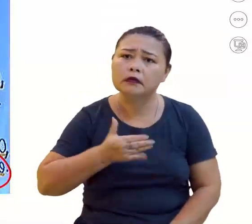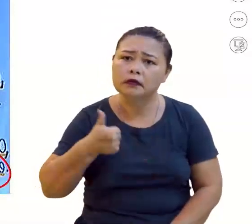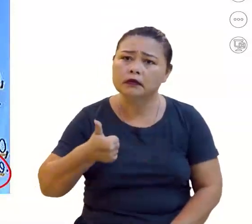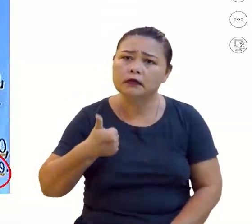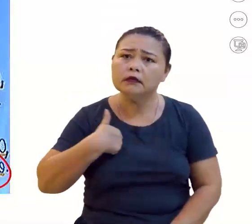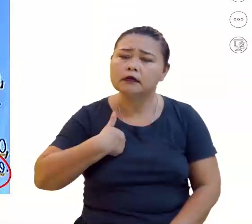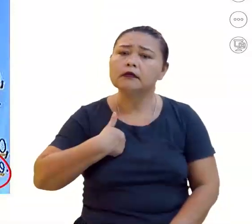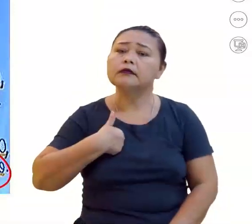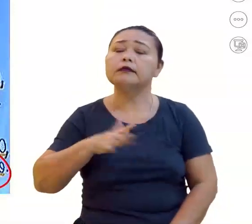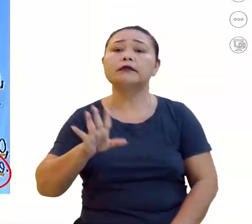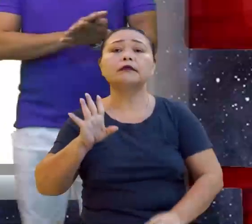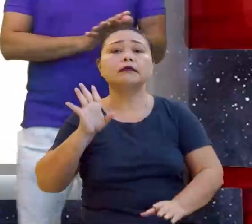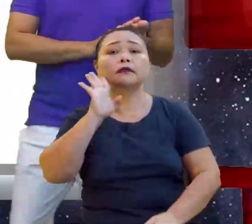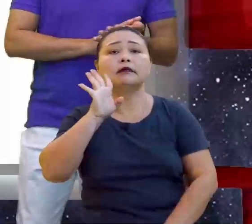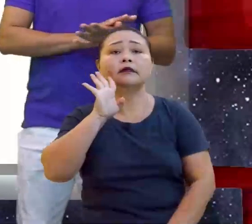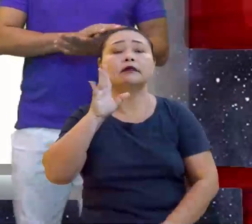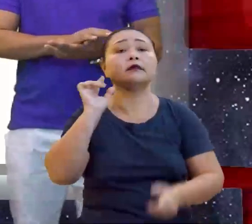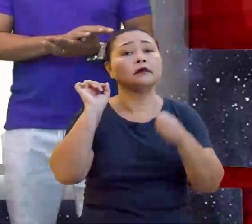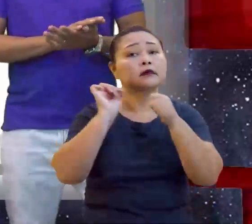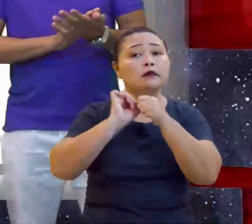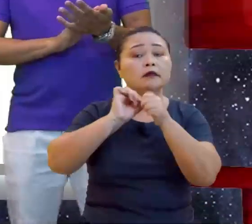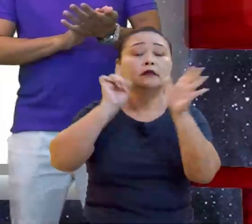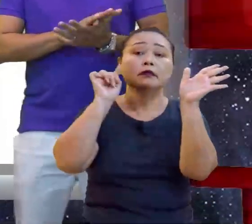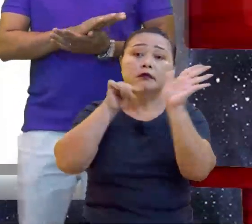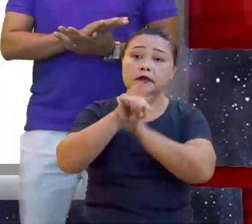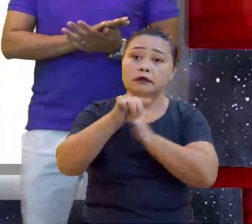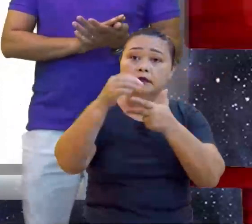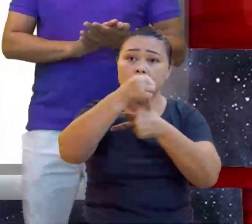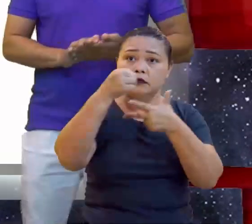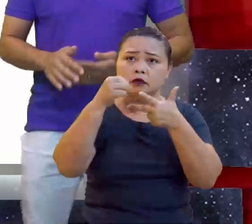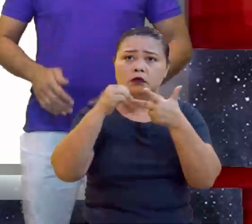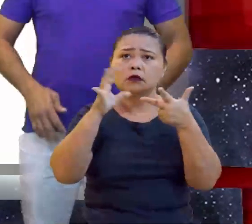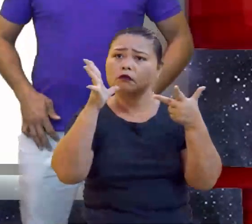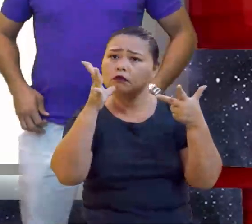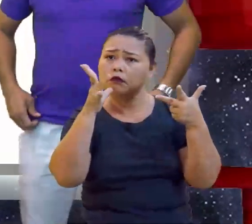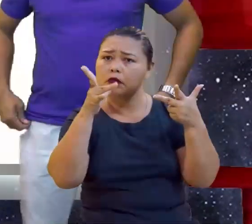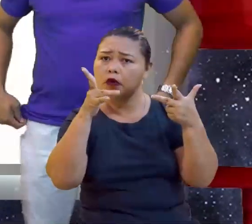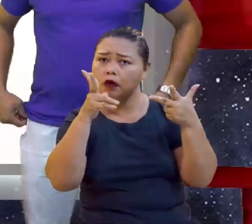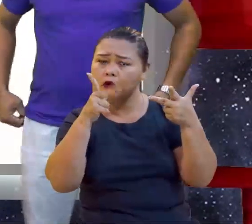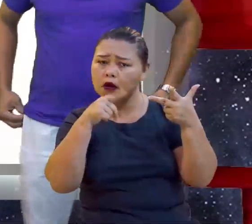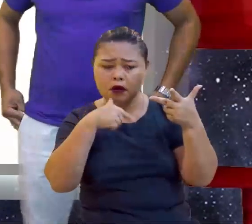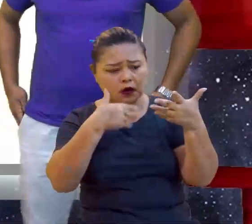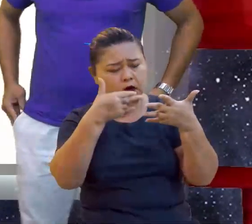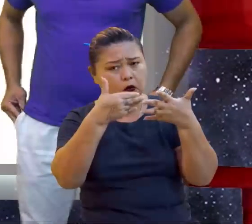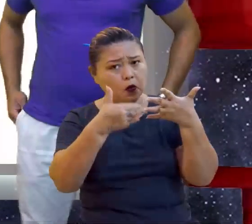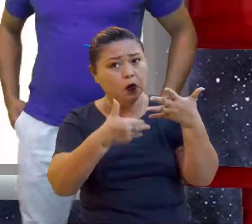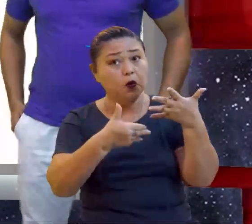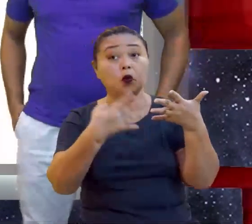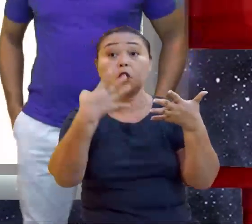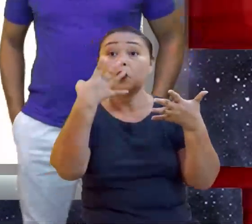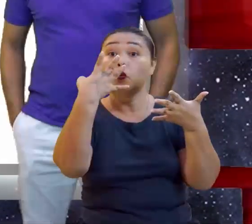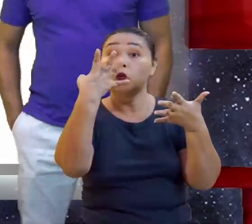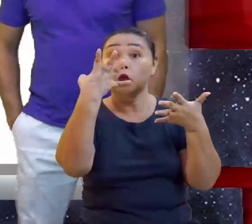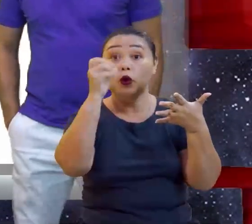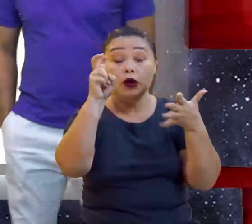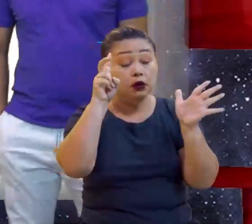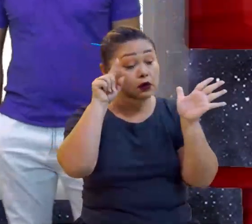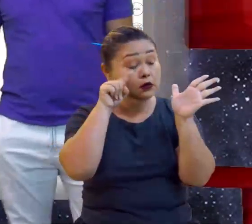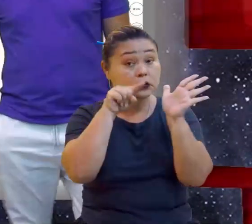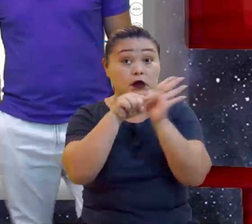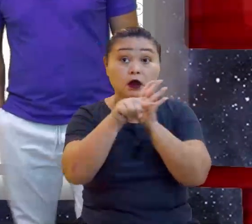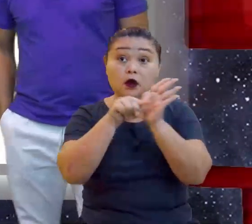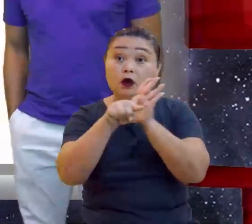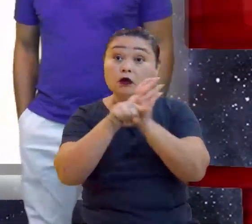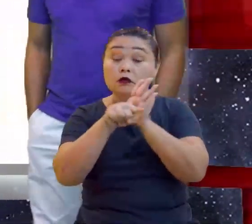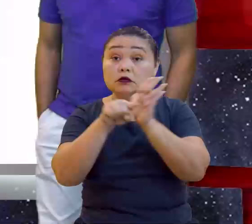Bacana? Então a gente fez a primeira questão do Enem. Ah, mas vocês não demoraram muito. Realmente, no Enem, 45 questões de matemática, e em